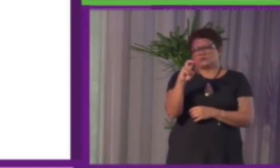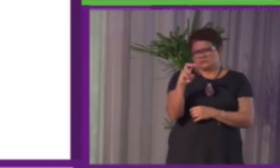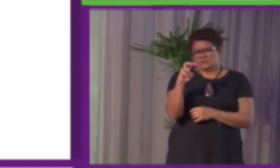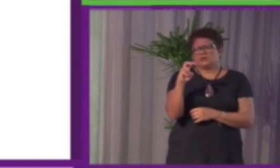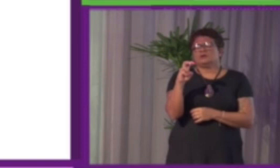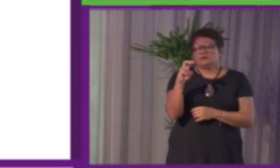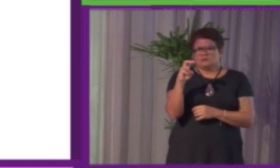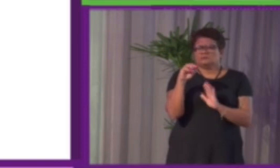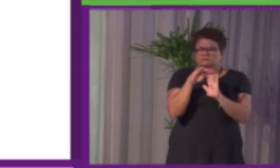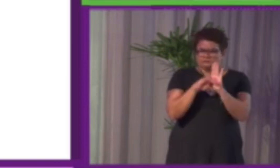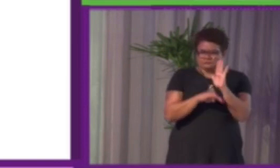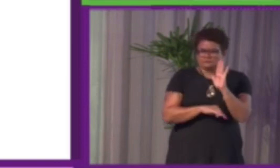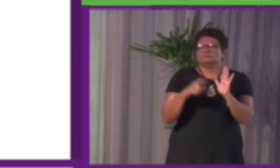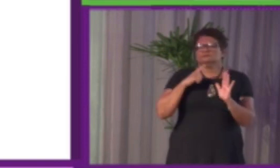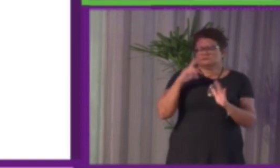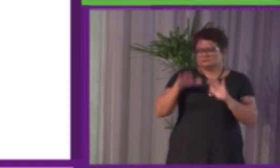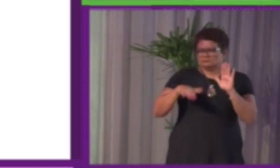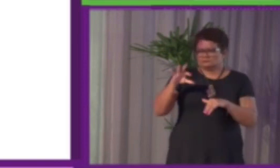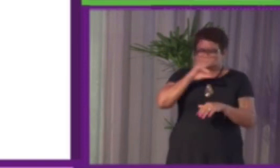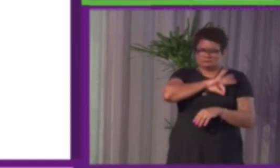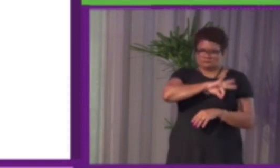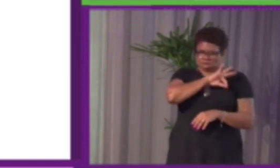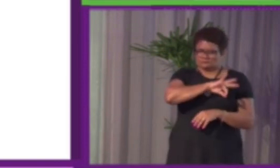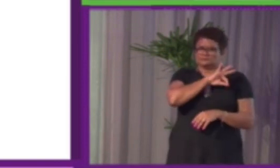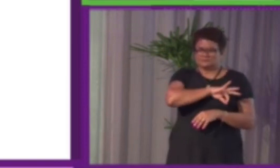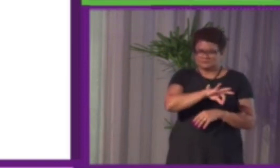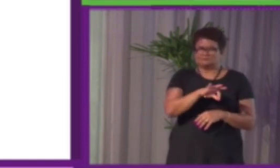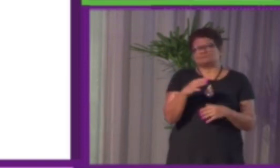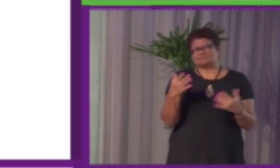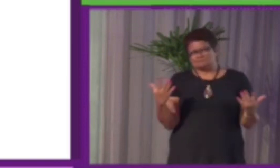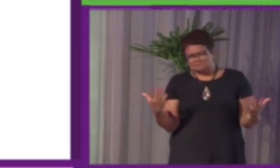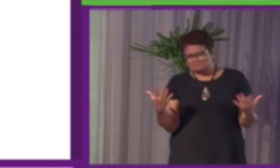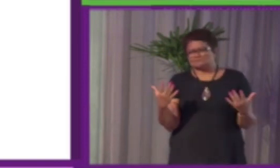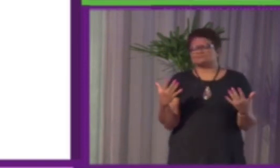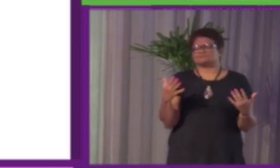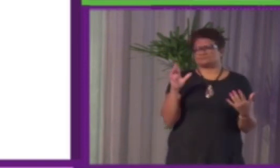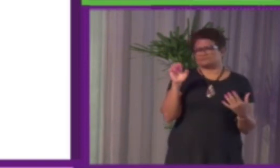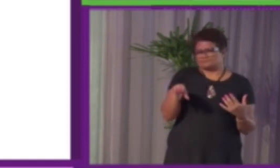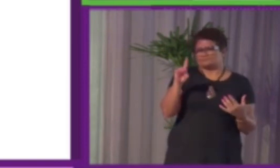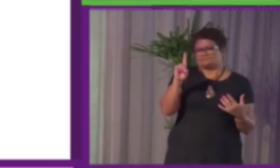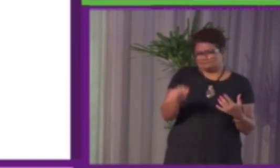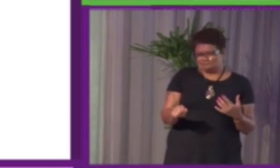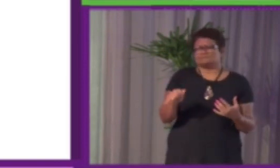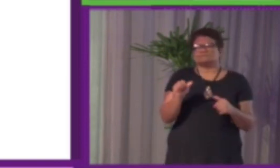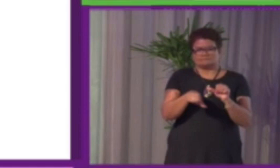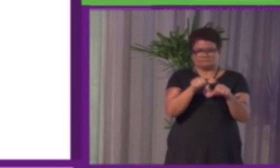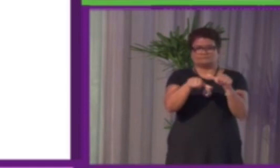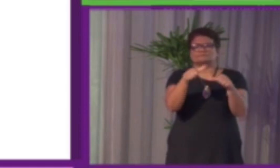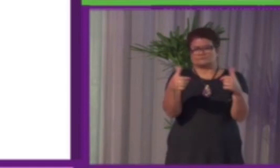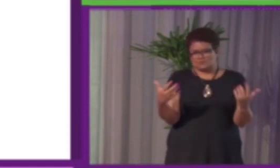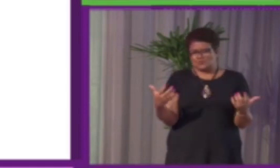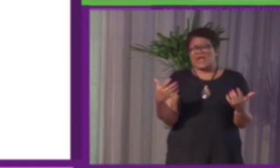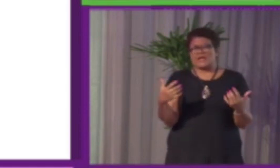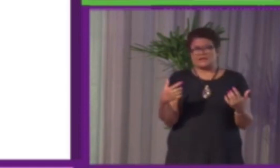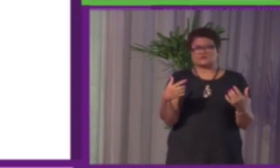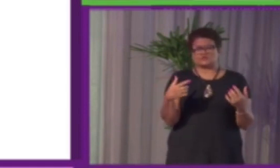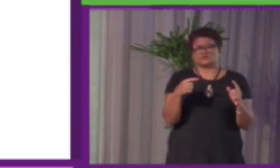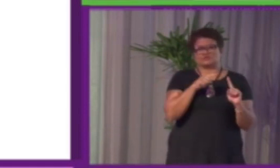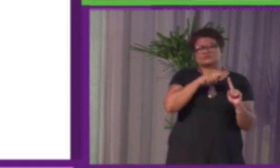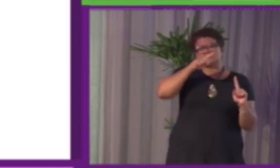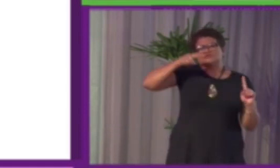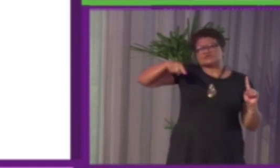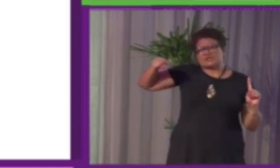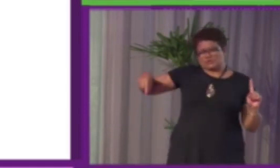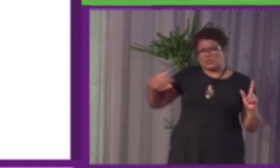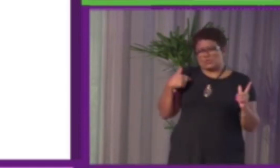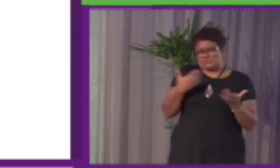em função da renda. Tá? Ele entendeu que a renda ela alteraria, então, os indicadores de saúde